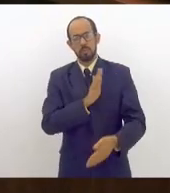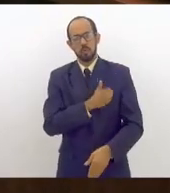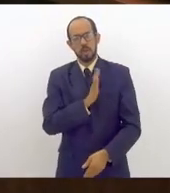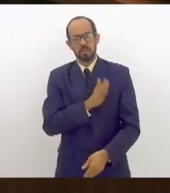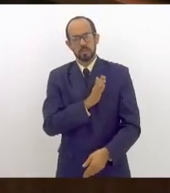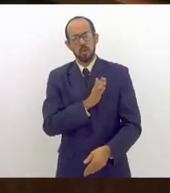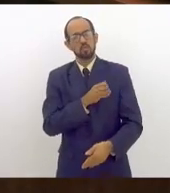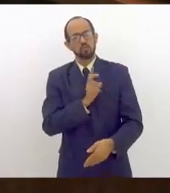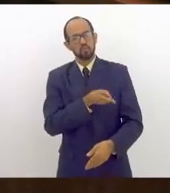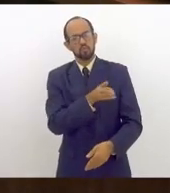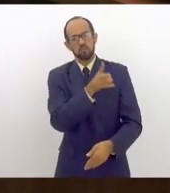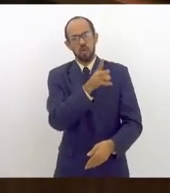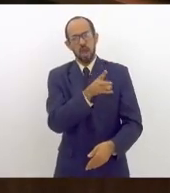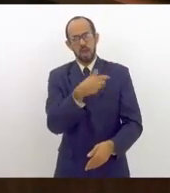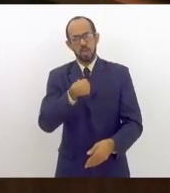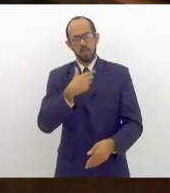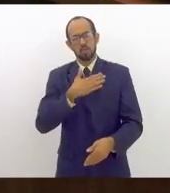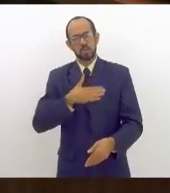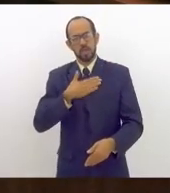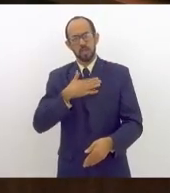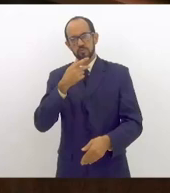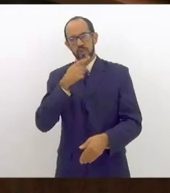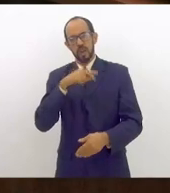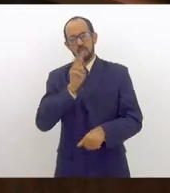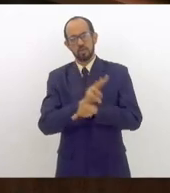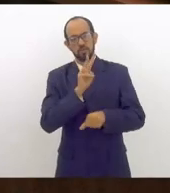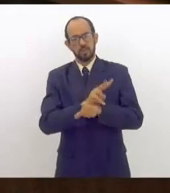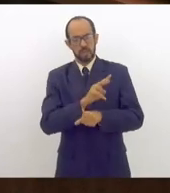morte, mas gostaria de jogar no peito de cada um de vós